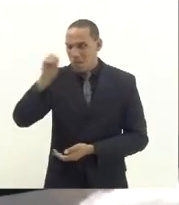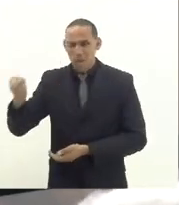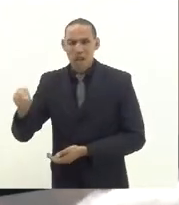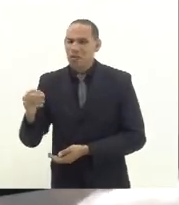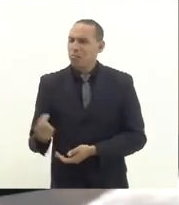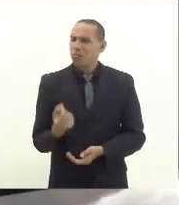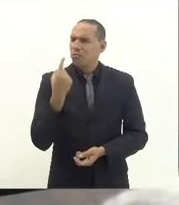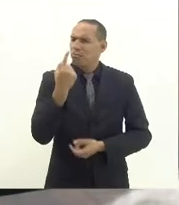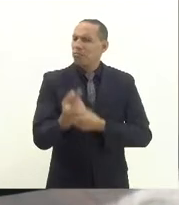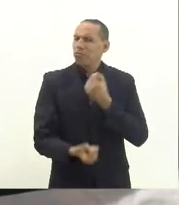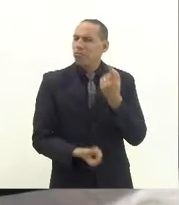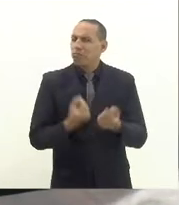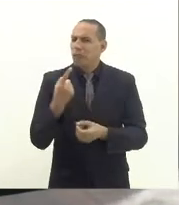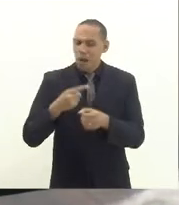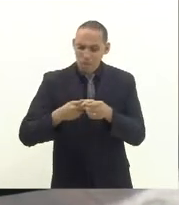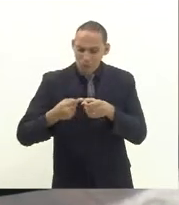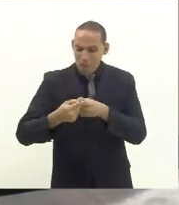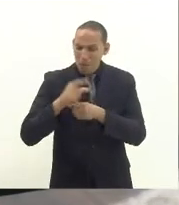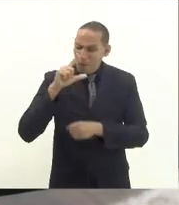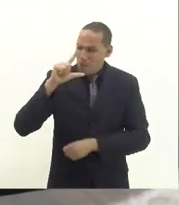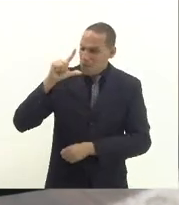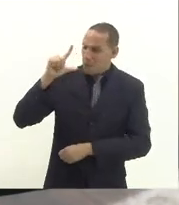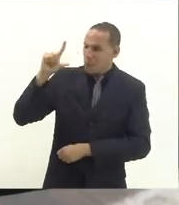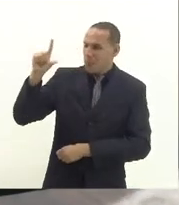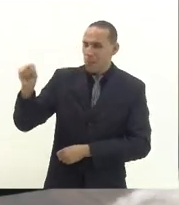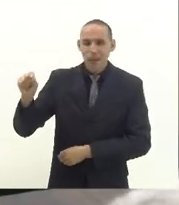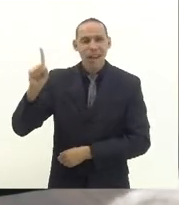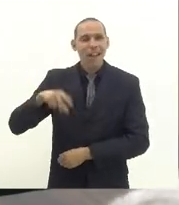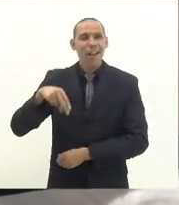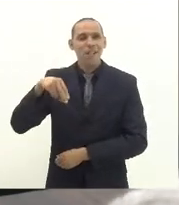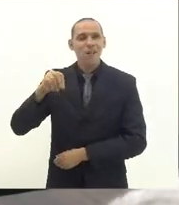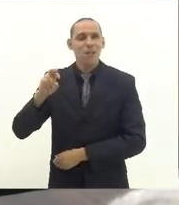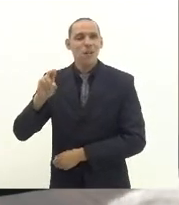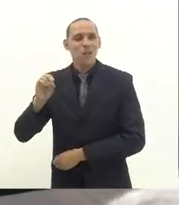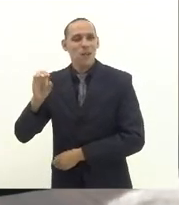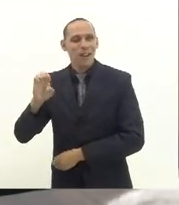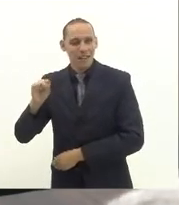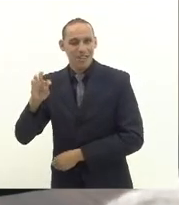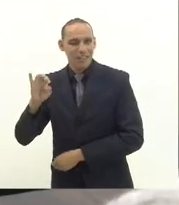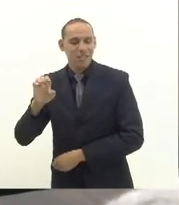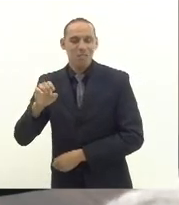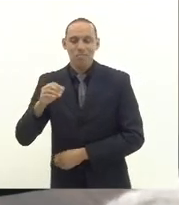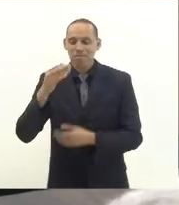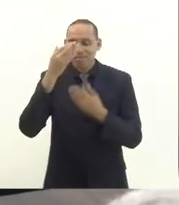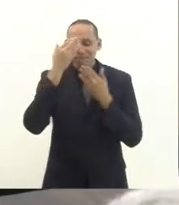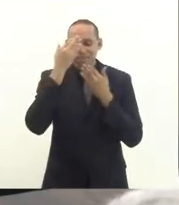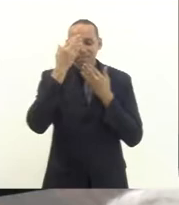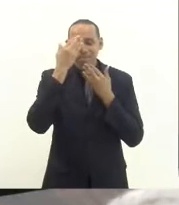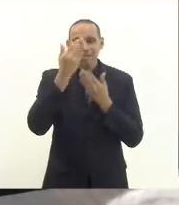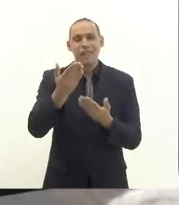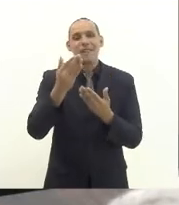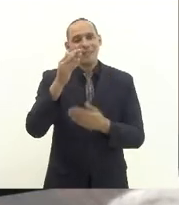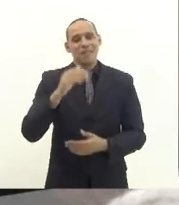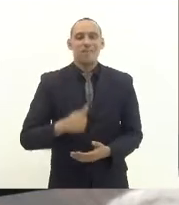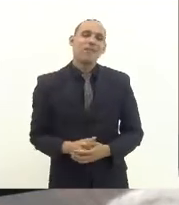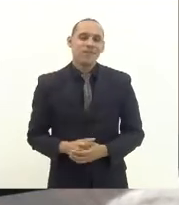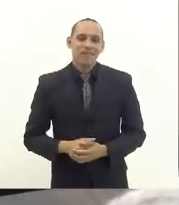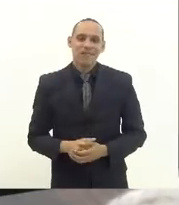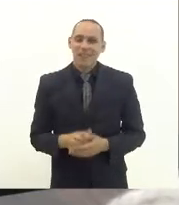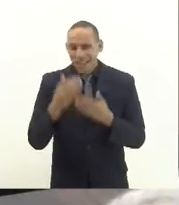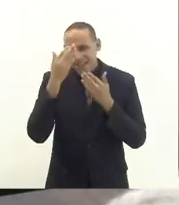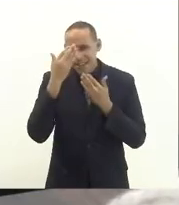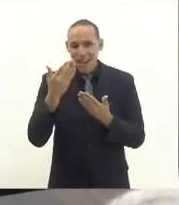casa para o interior e para o interior mais longe que é o noroeste Fluminense então eu trago aqui esse agradecimento a vossa excelência